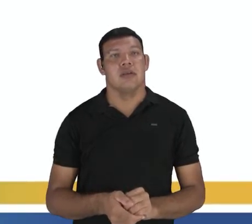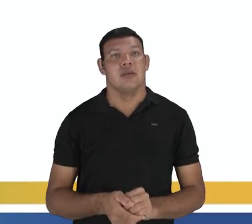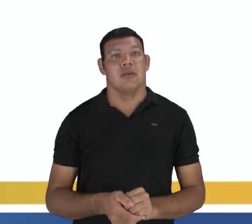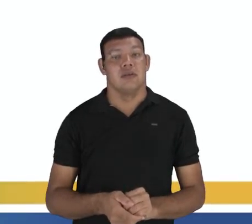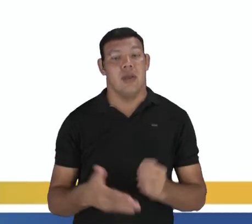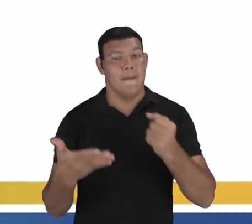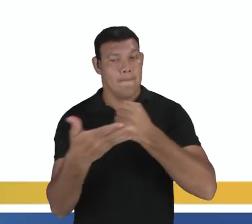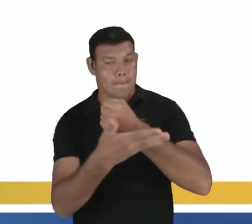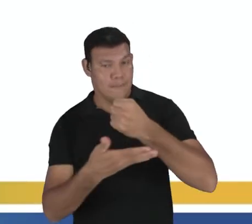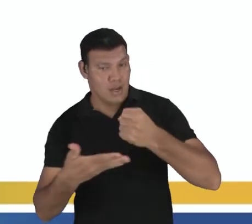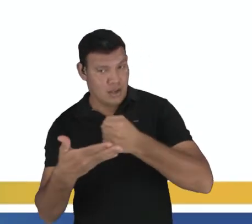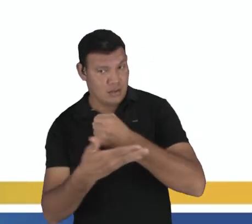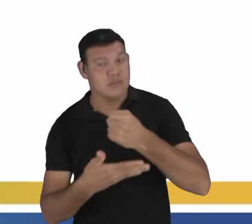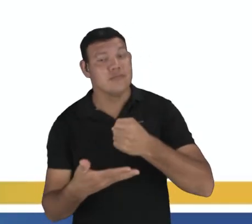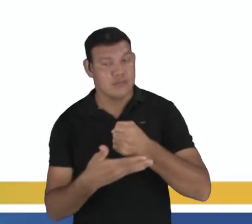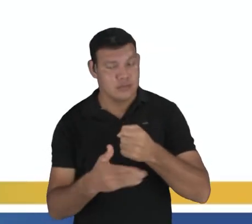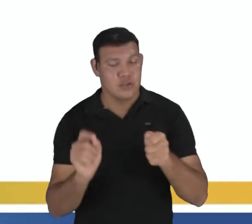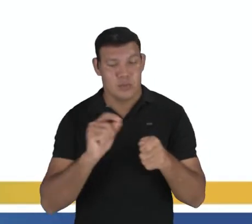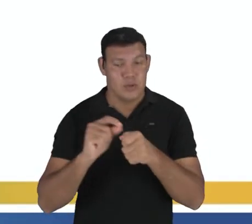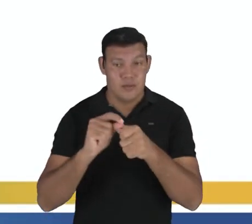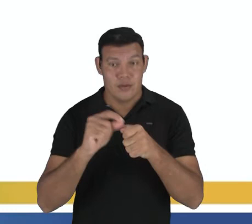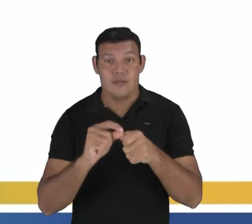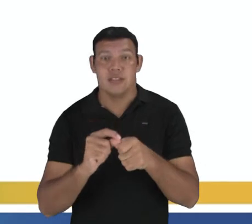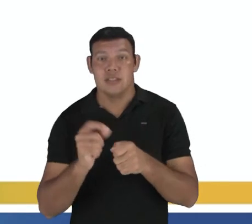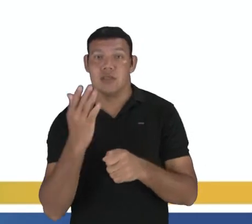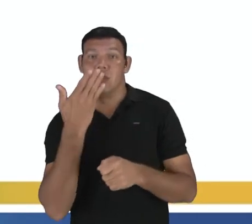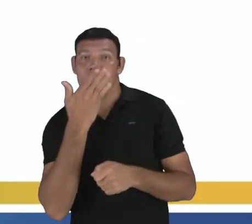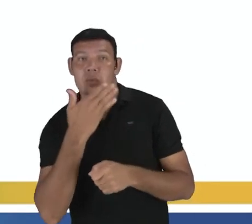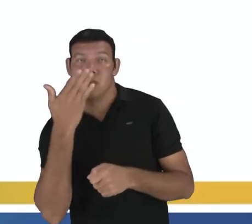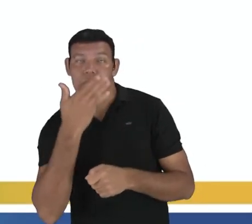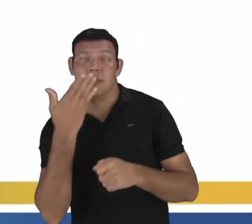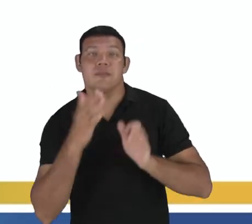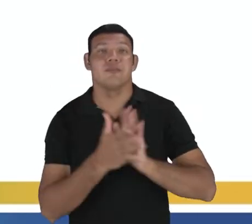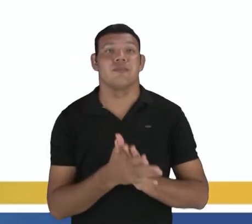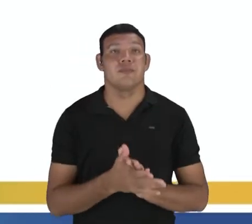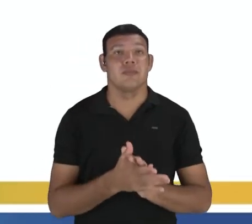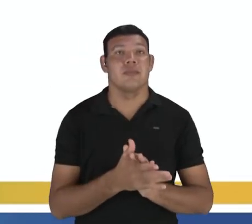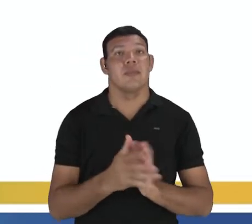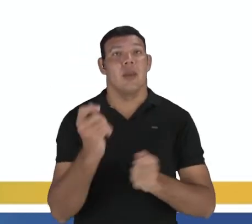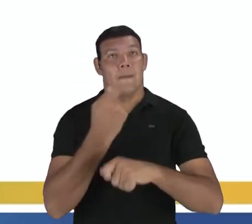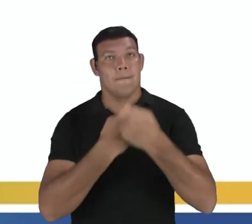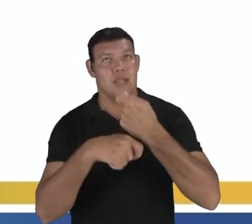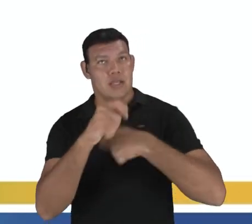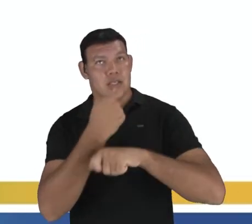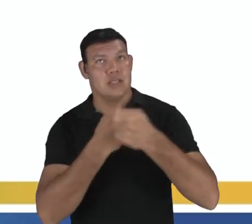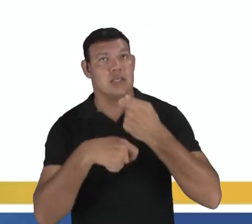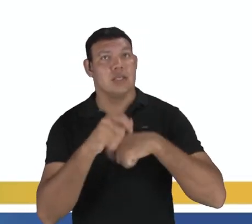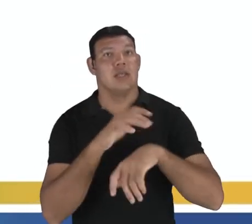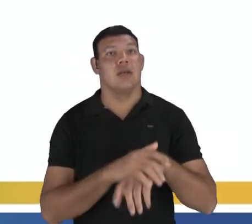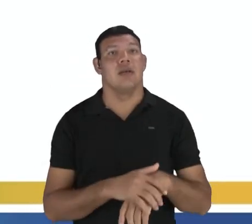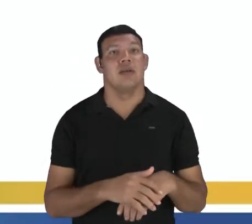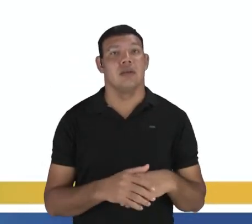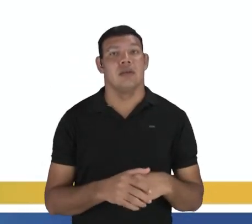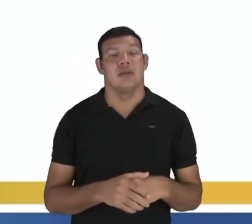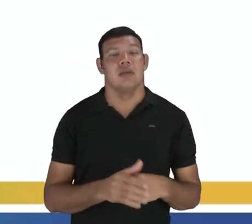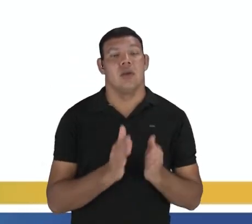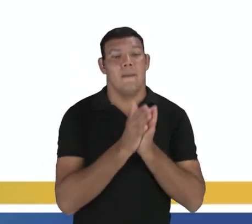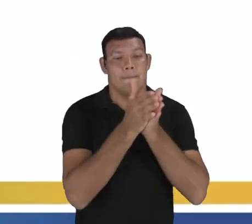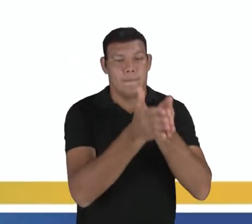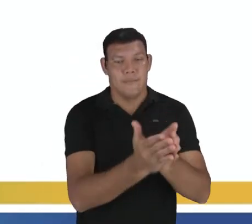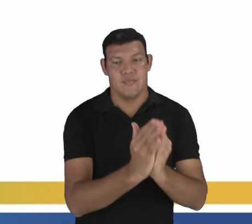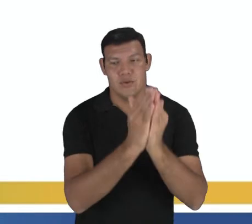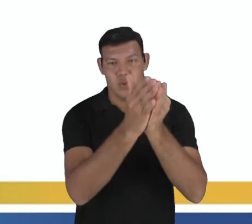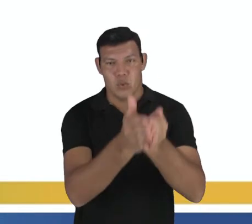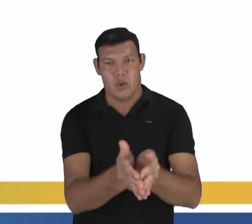eram as bases aí, então, dessa produção, tá, pessoal? Aí a gente tem a economia, né, um pouco falando aí sobre o tráfico aí